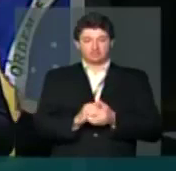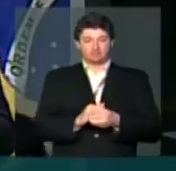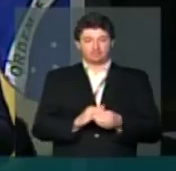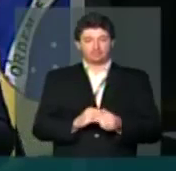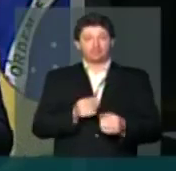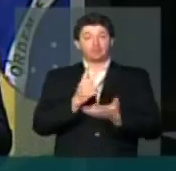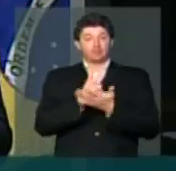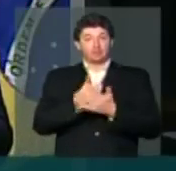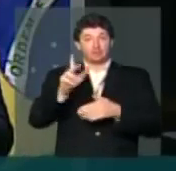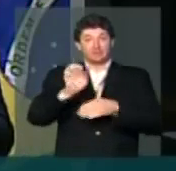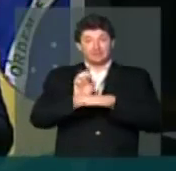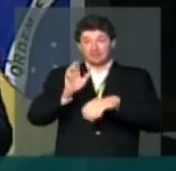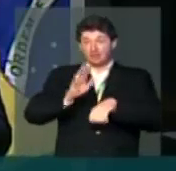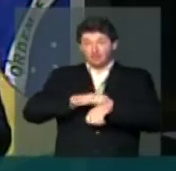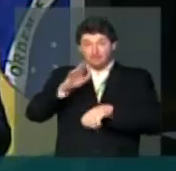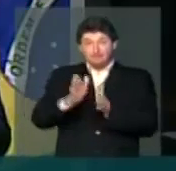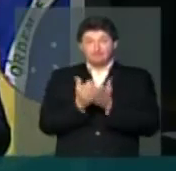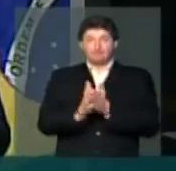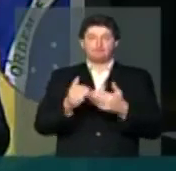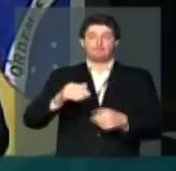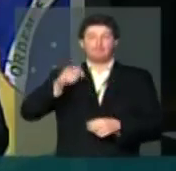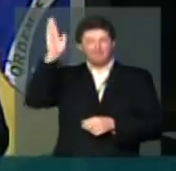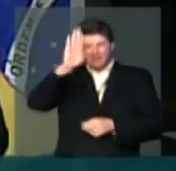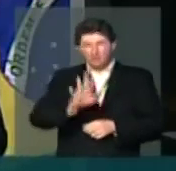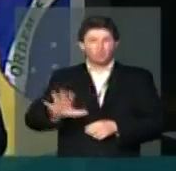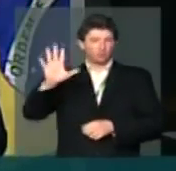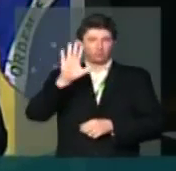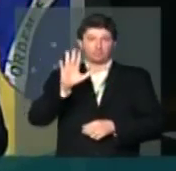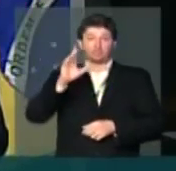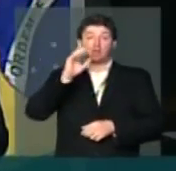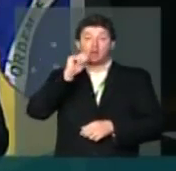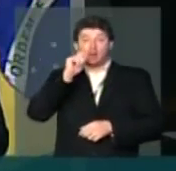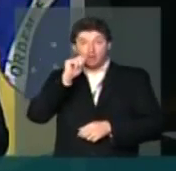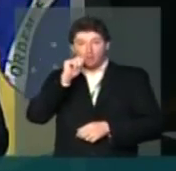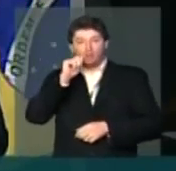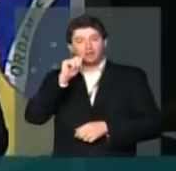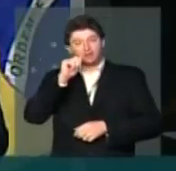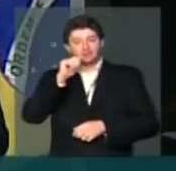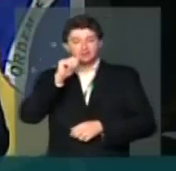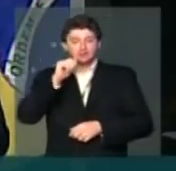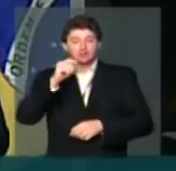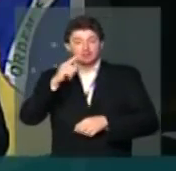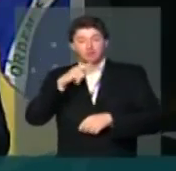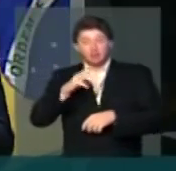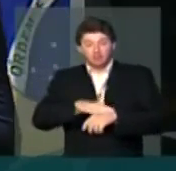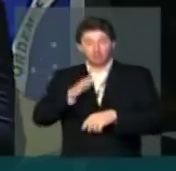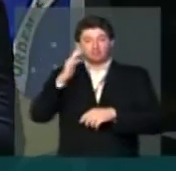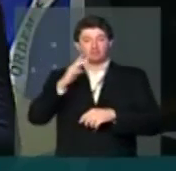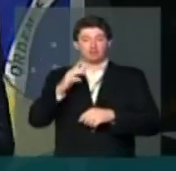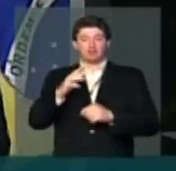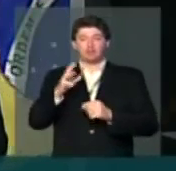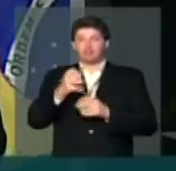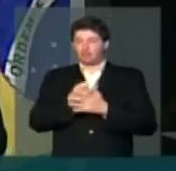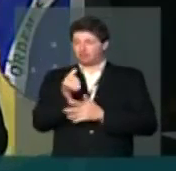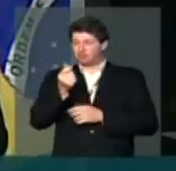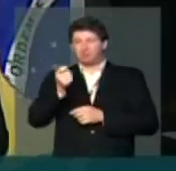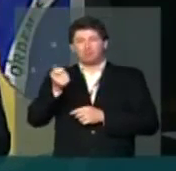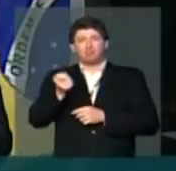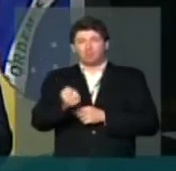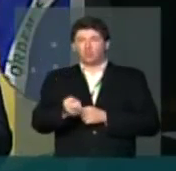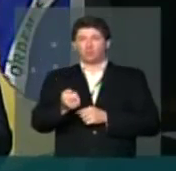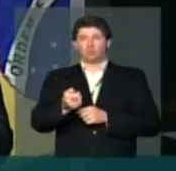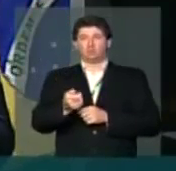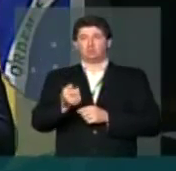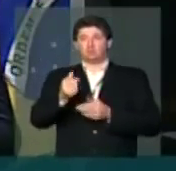Apesar de ser o estado mais pobre do Brasil, Alagoas continua sendo o que mais compromete suas parcas receitas com